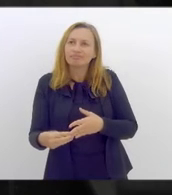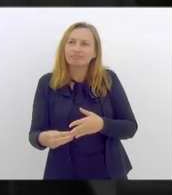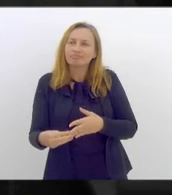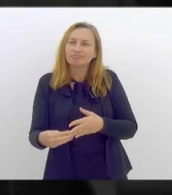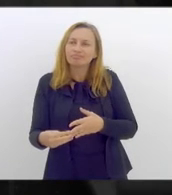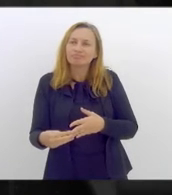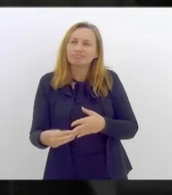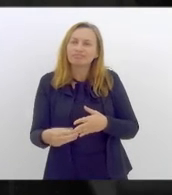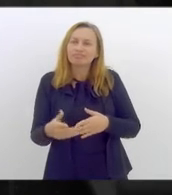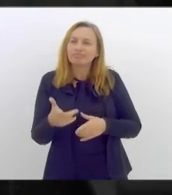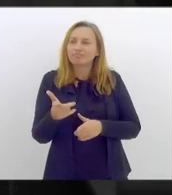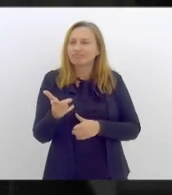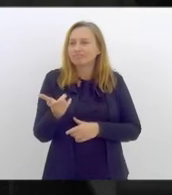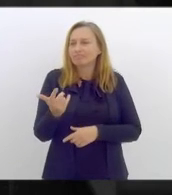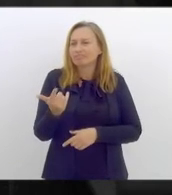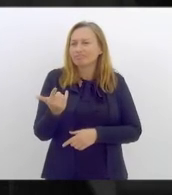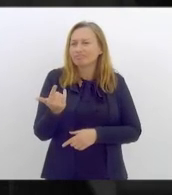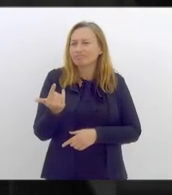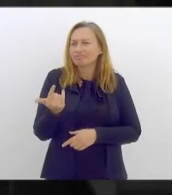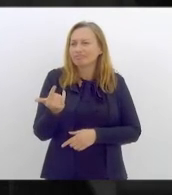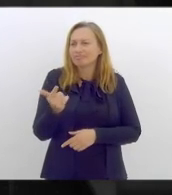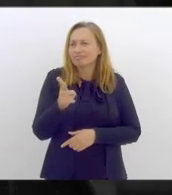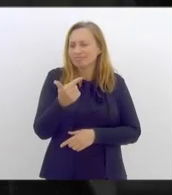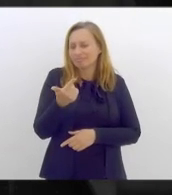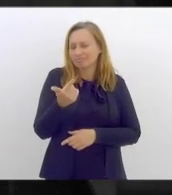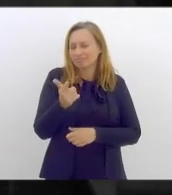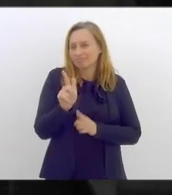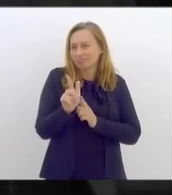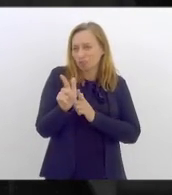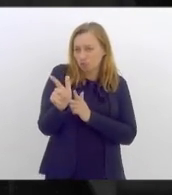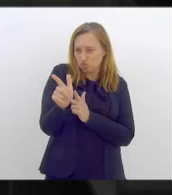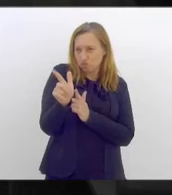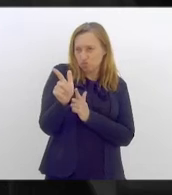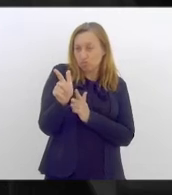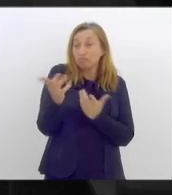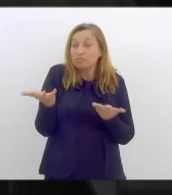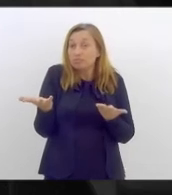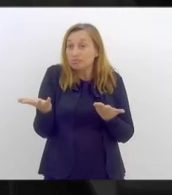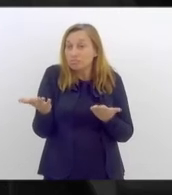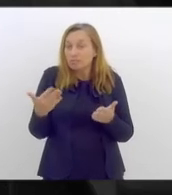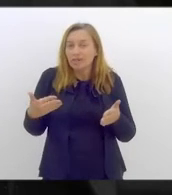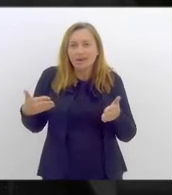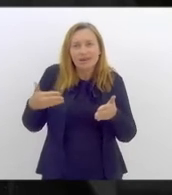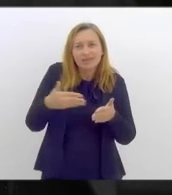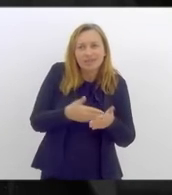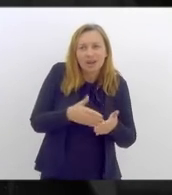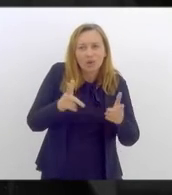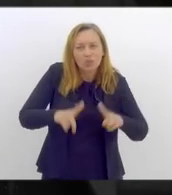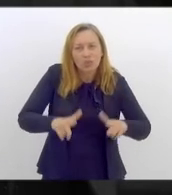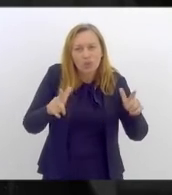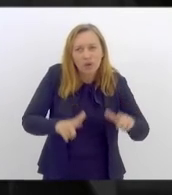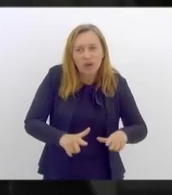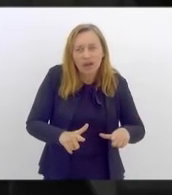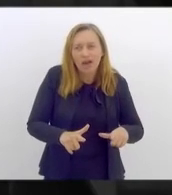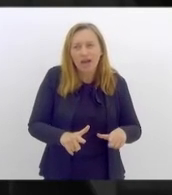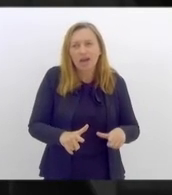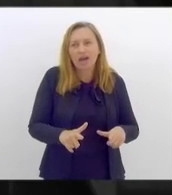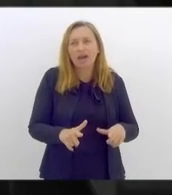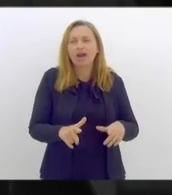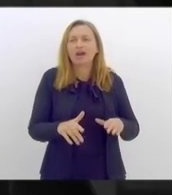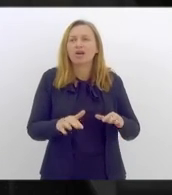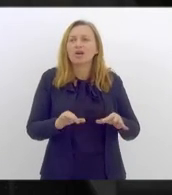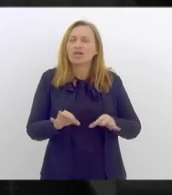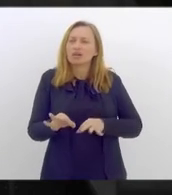fuzis do tamanho até maior do que a própria altura das crianças né ora ir até o quartel ir até a organização